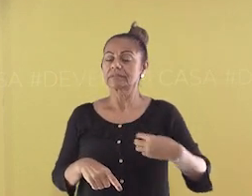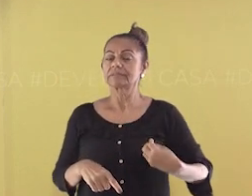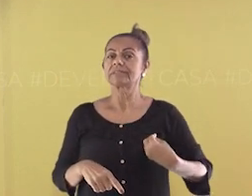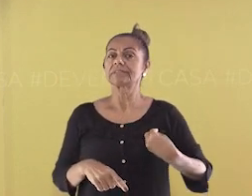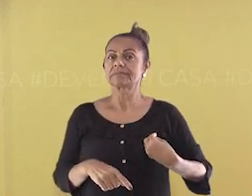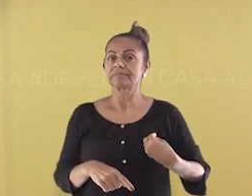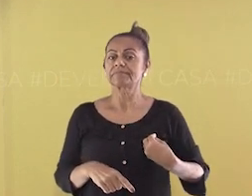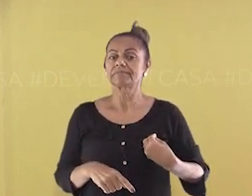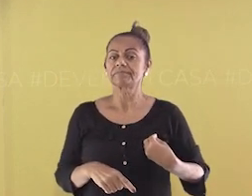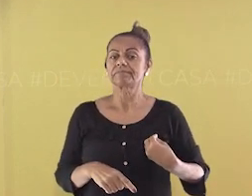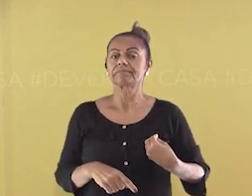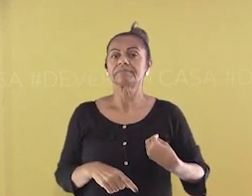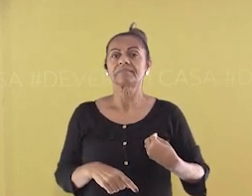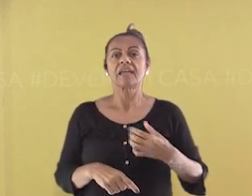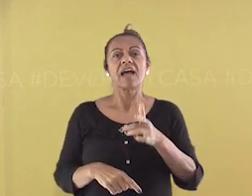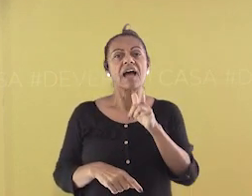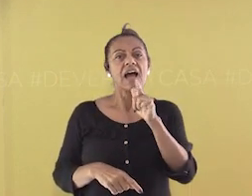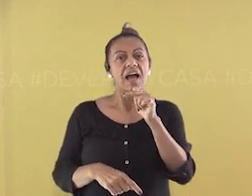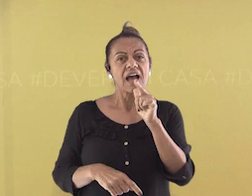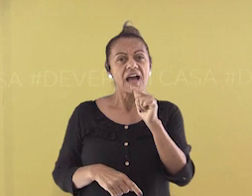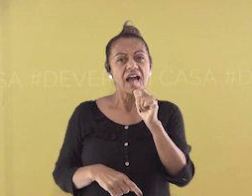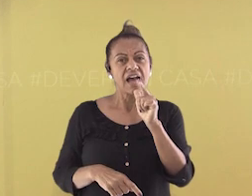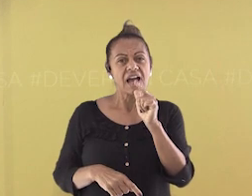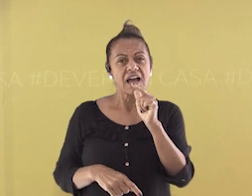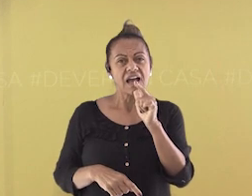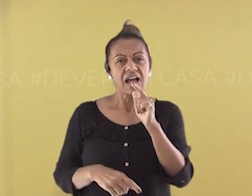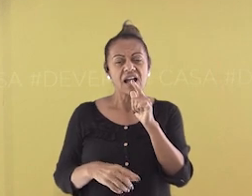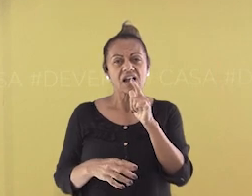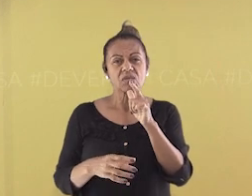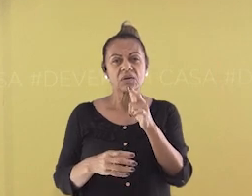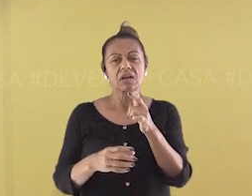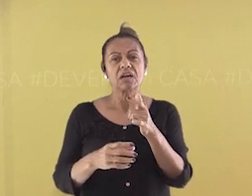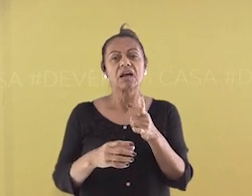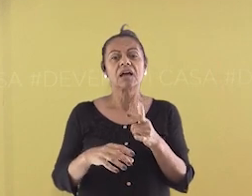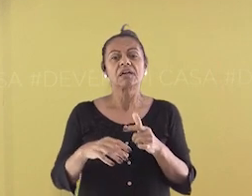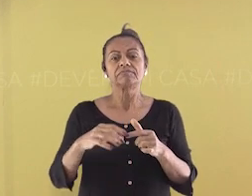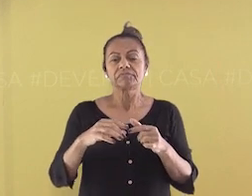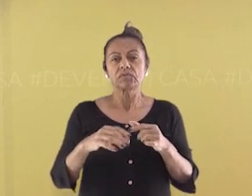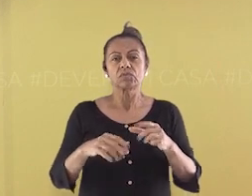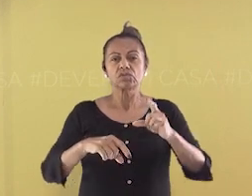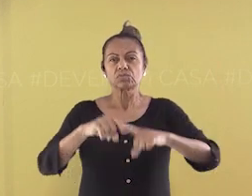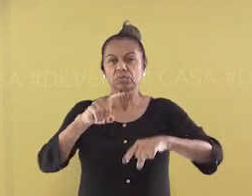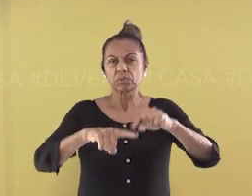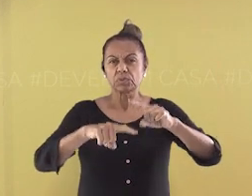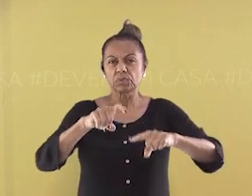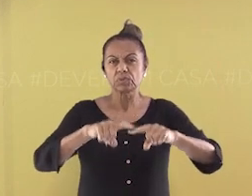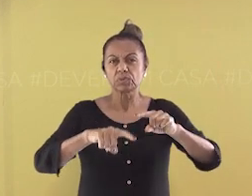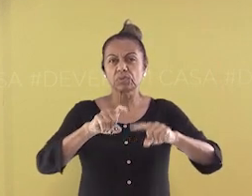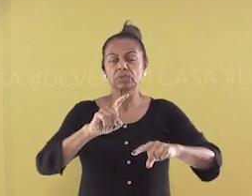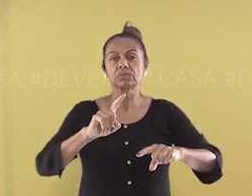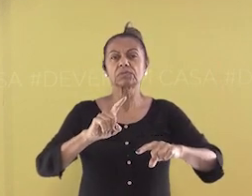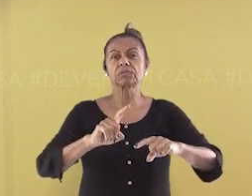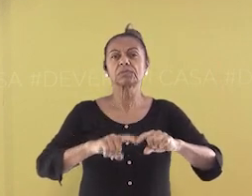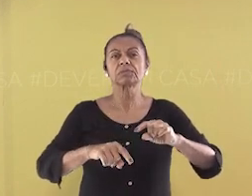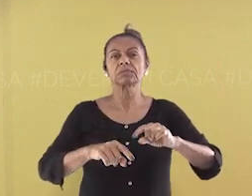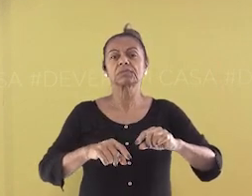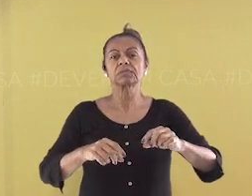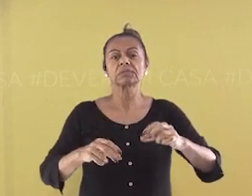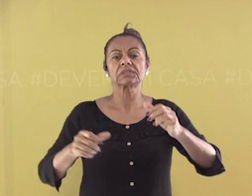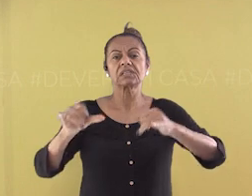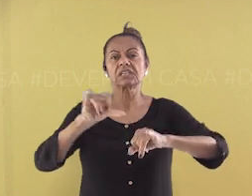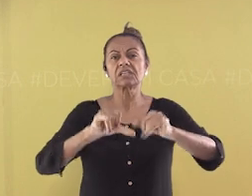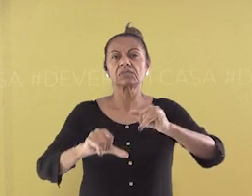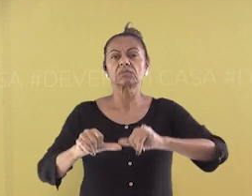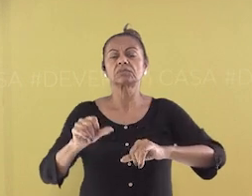melhor. A água é contaminada através do escoamento. Os produtos químicos podem alcançar rios,